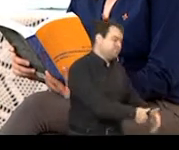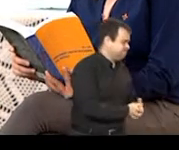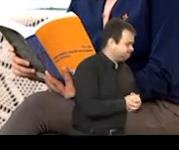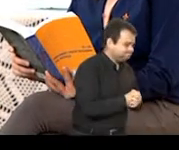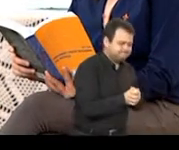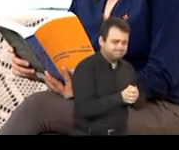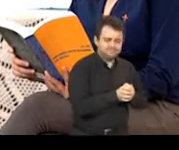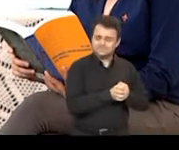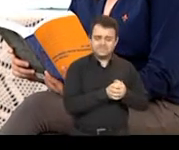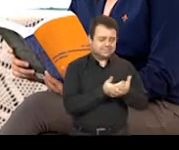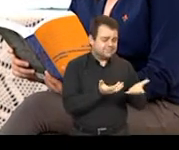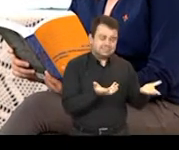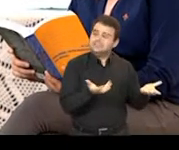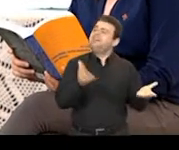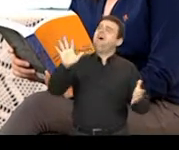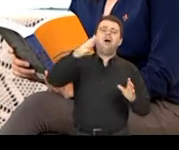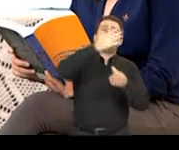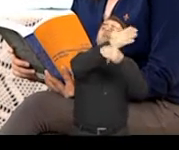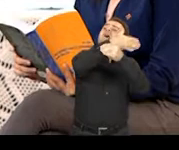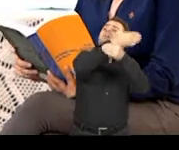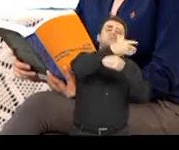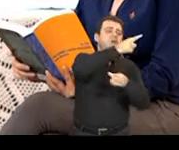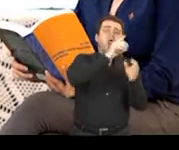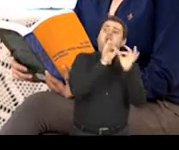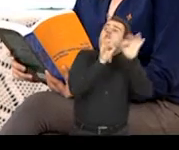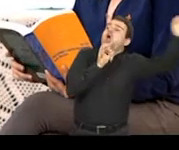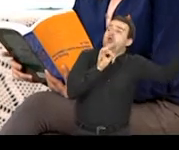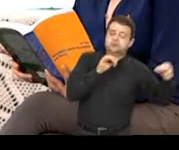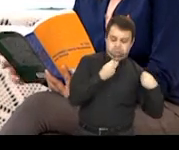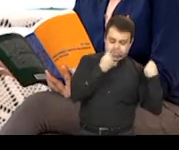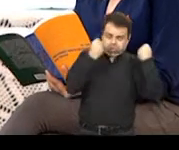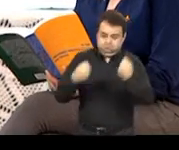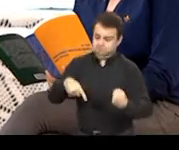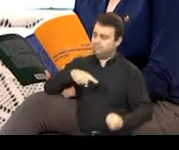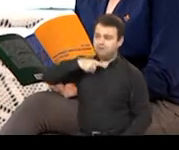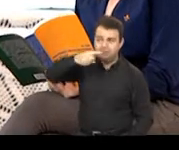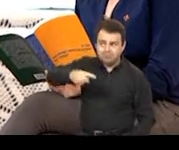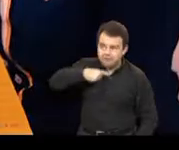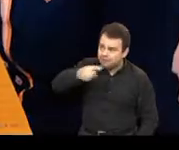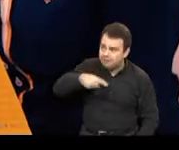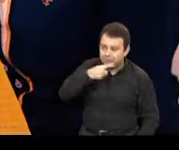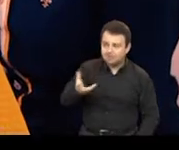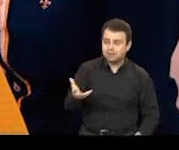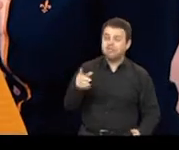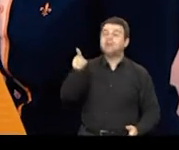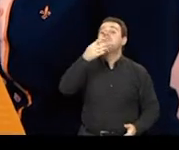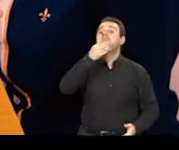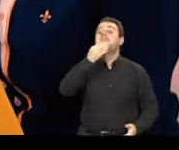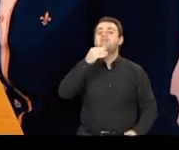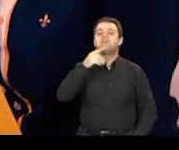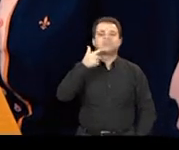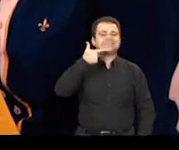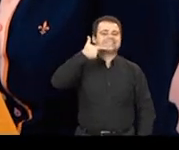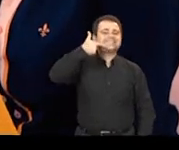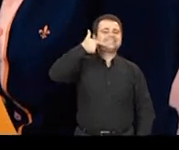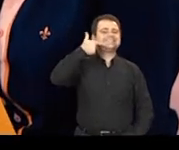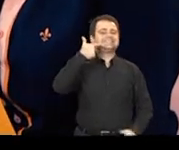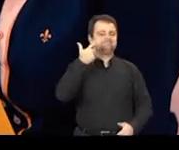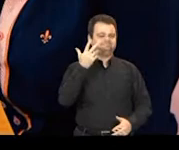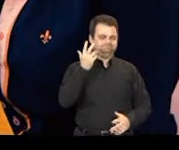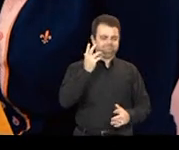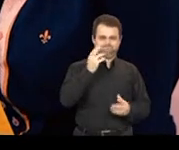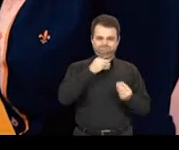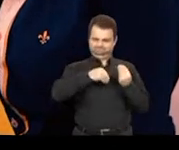do táxi lá longe. Jamais ele chegaria aqui em cima. Ele sorriu entre malicioso e ingênuo.